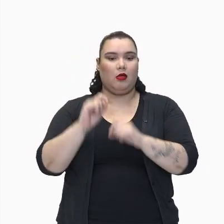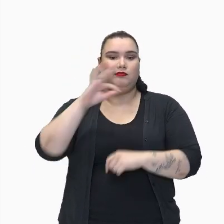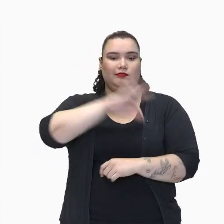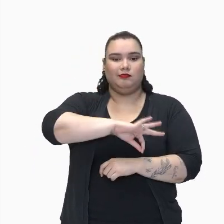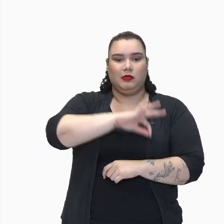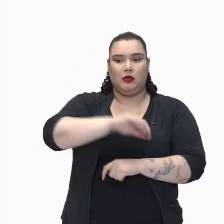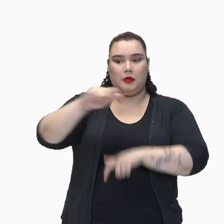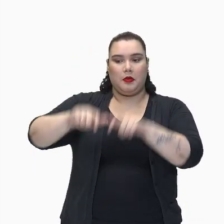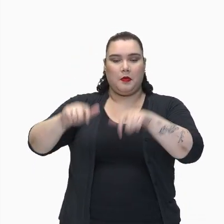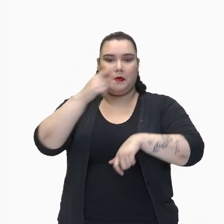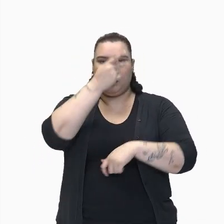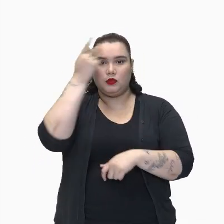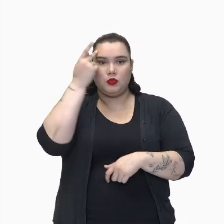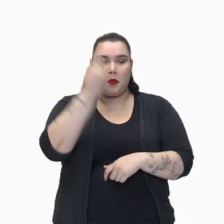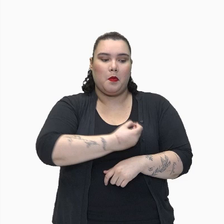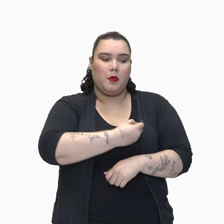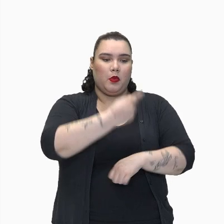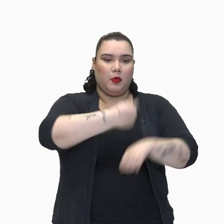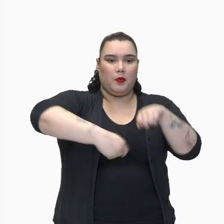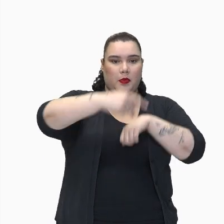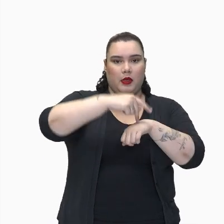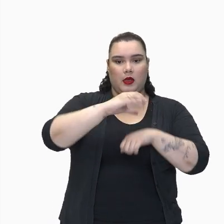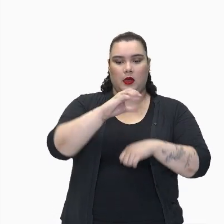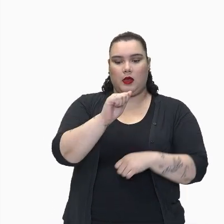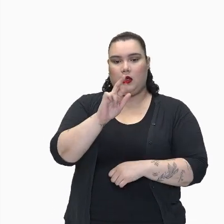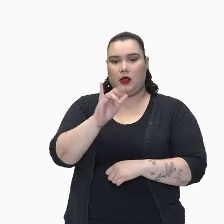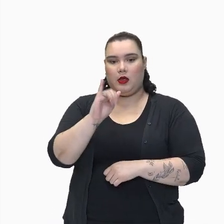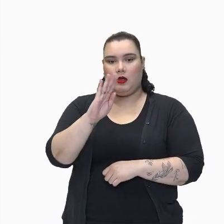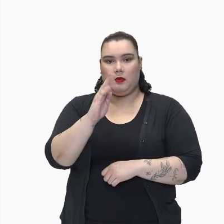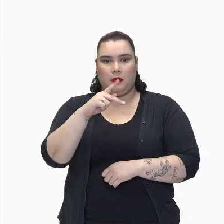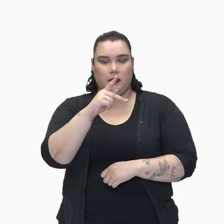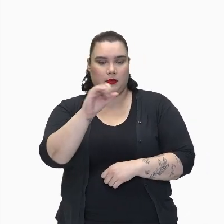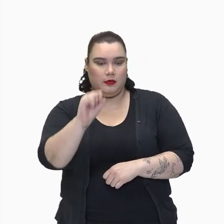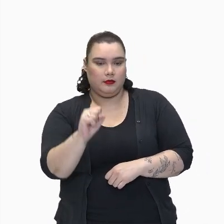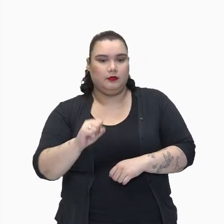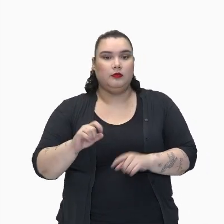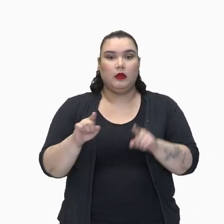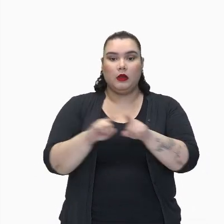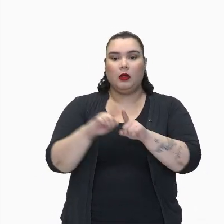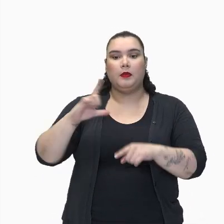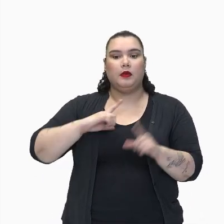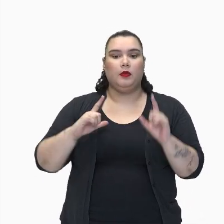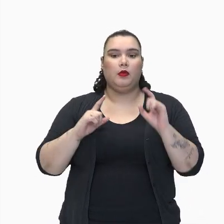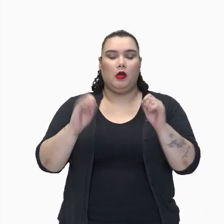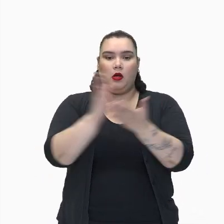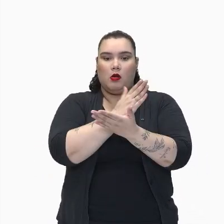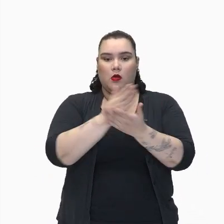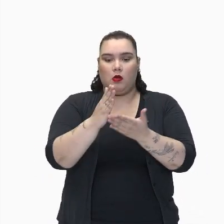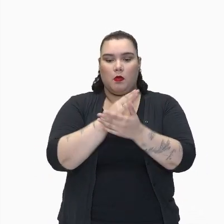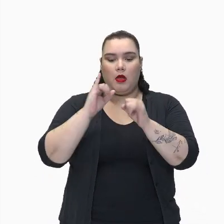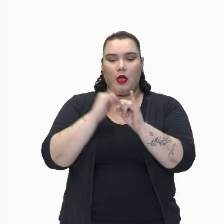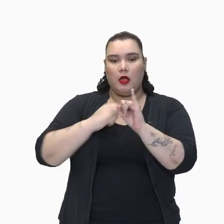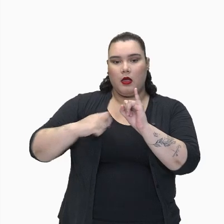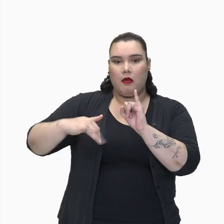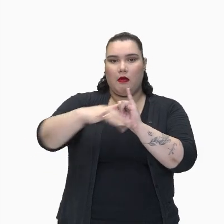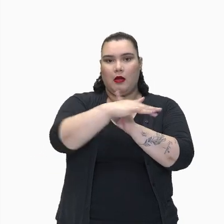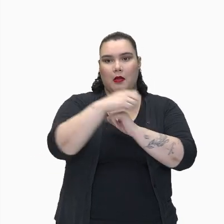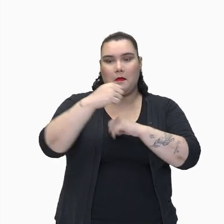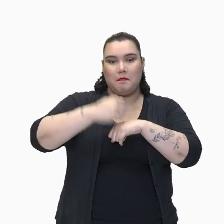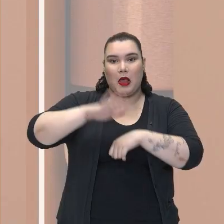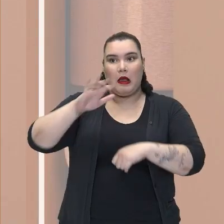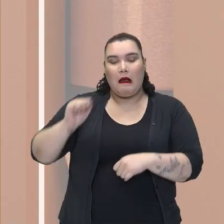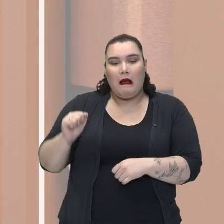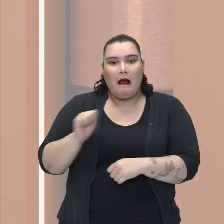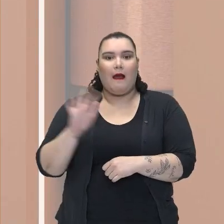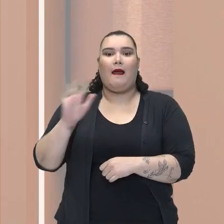de renda para os países caribenhos. Inclusive, temos lá algumas das ilhas mais caras do mundo